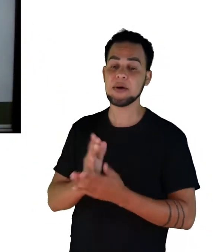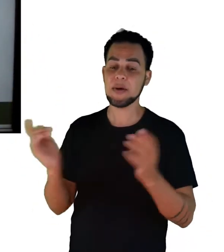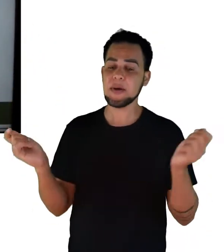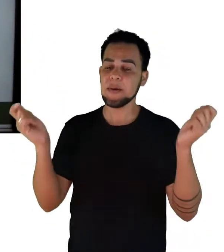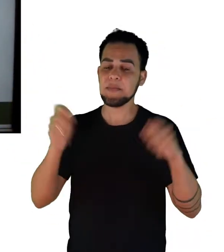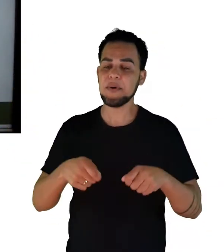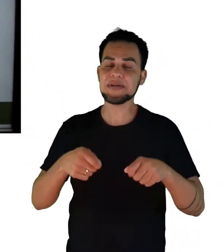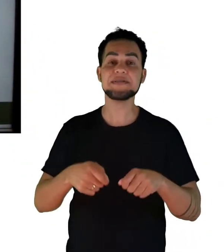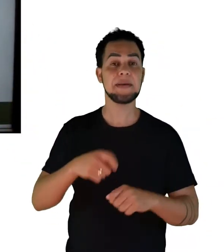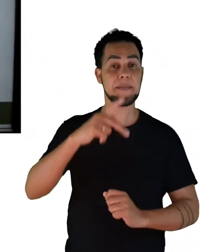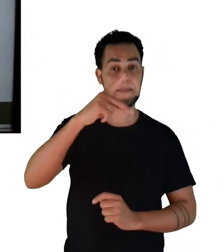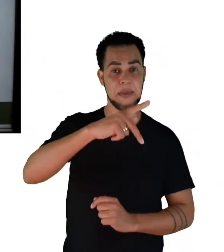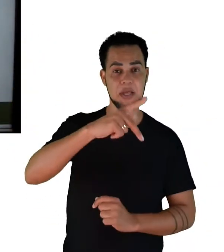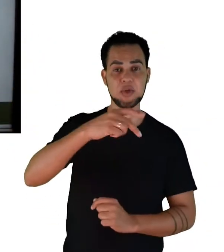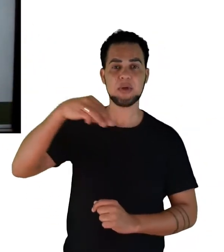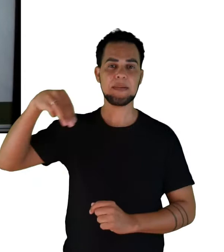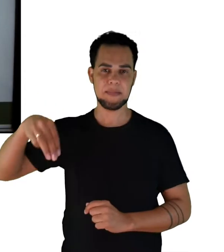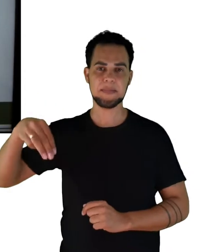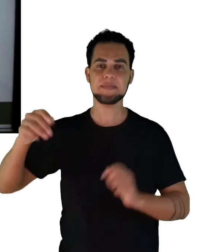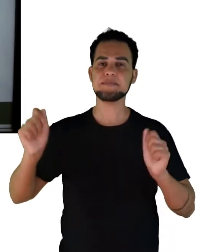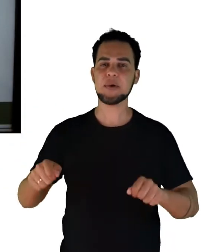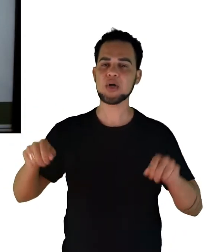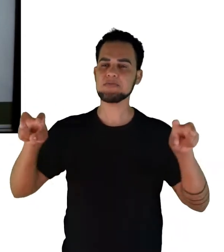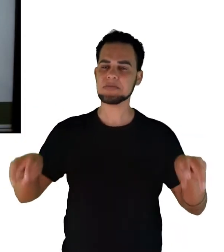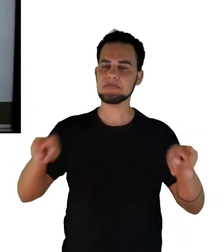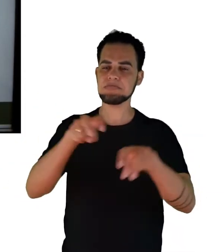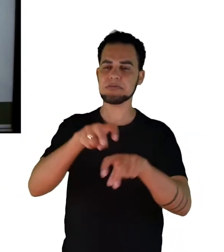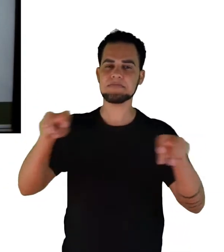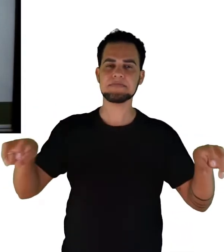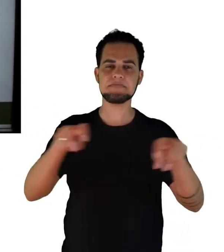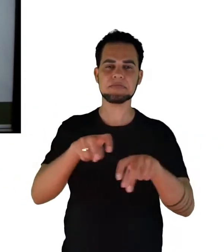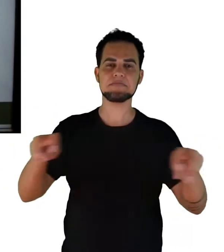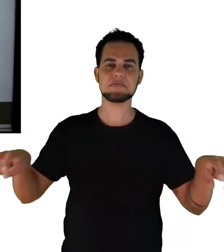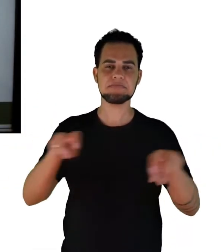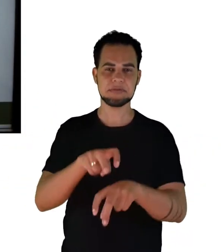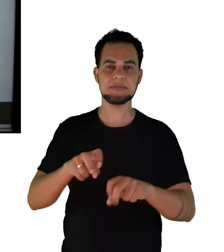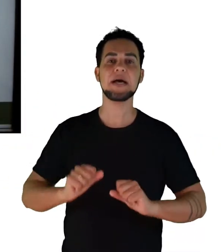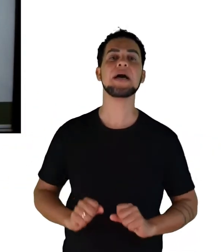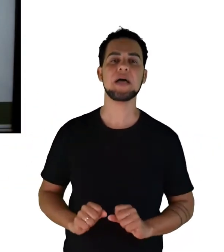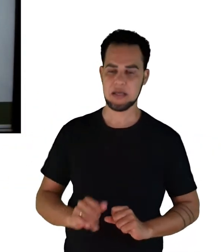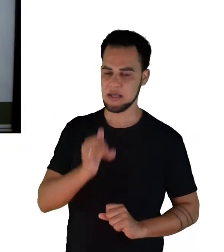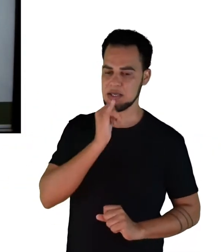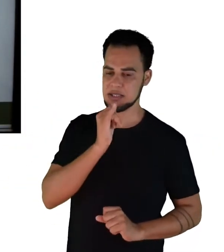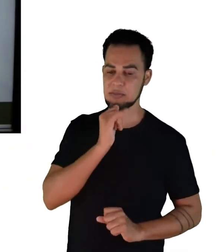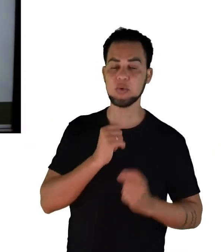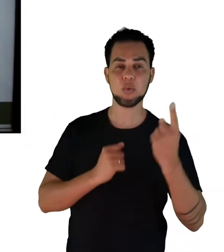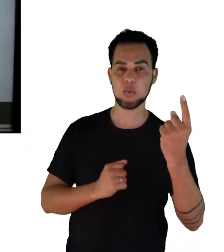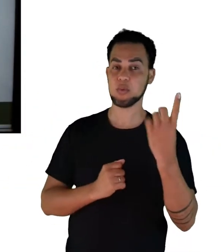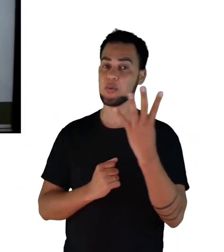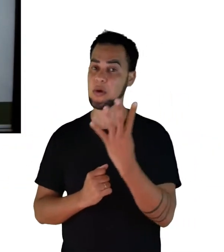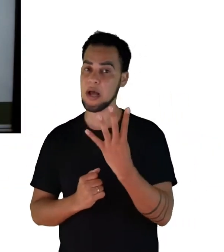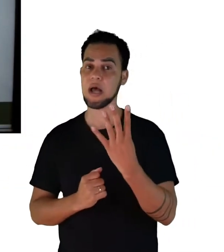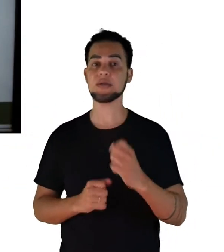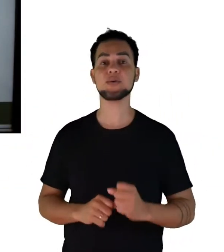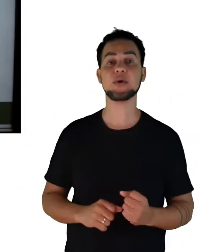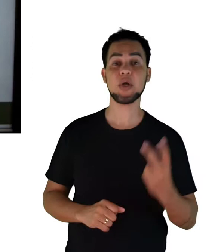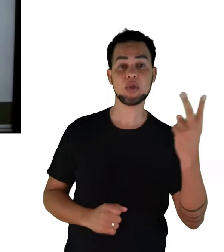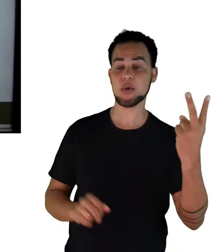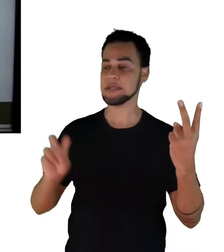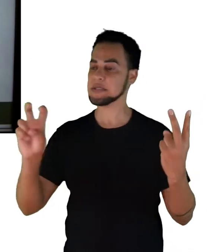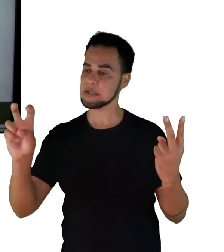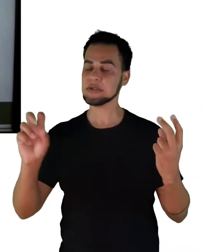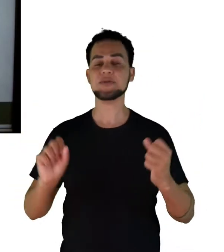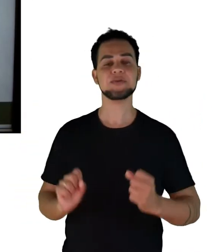que Pedro e Marineide possam se sentar. Por exemplo, 1 e 4, 2 e